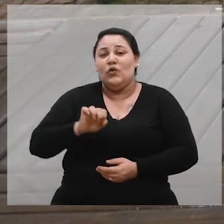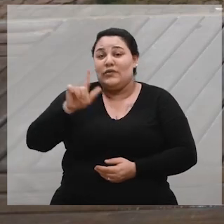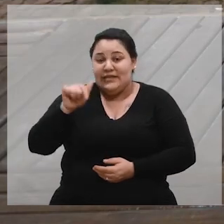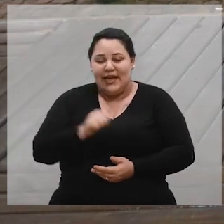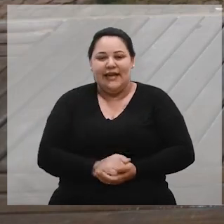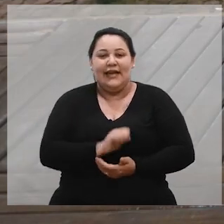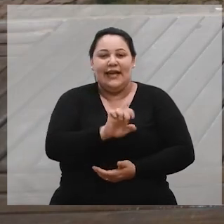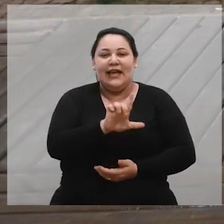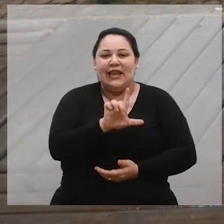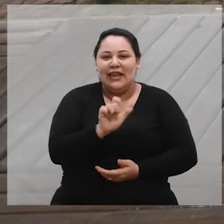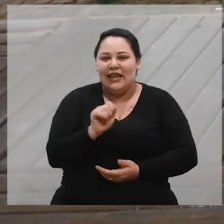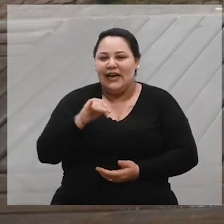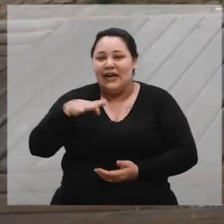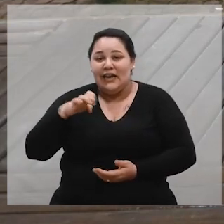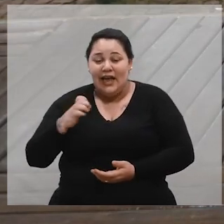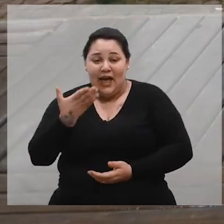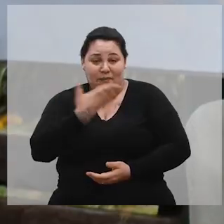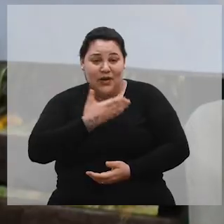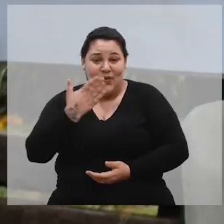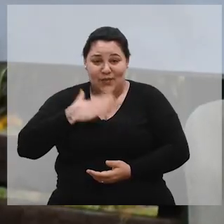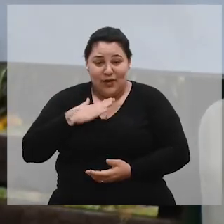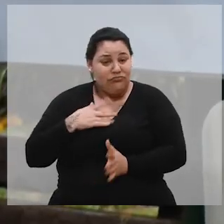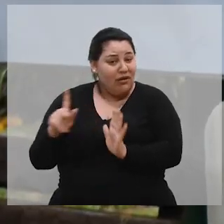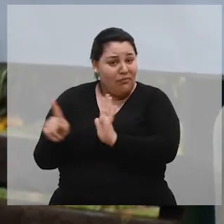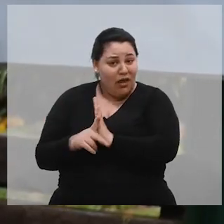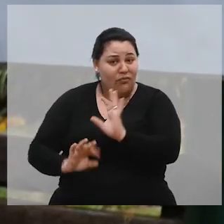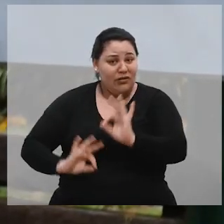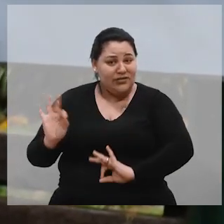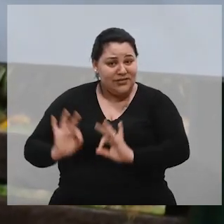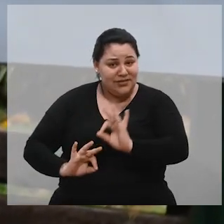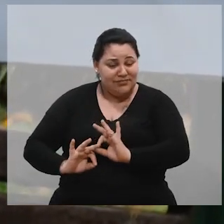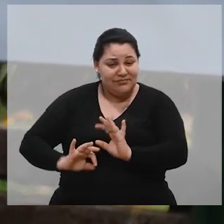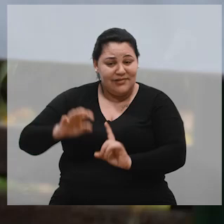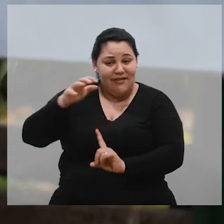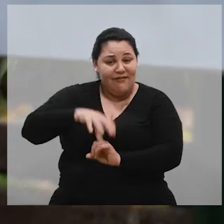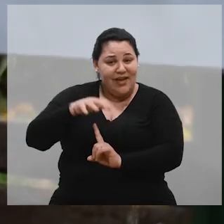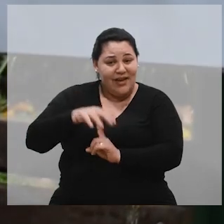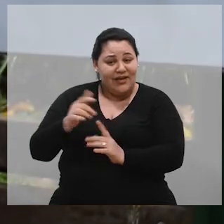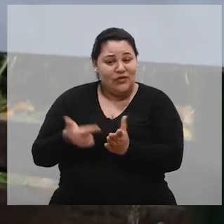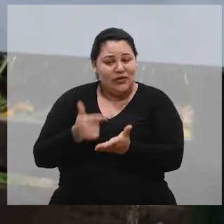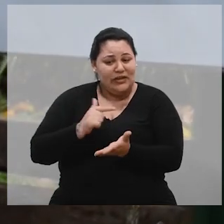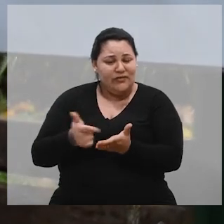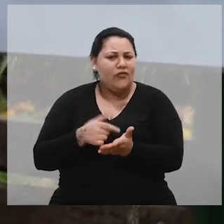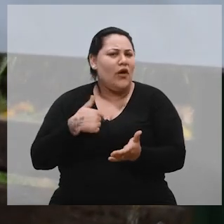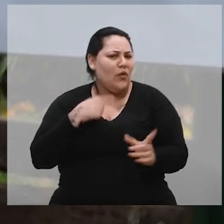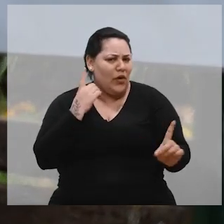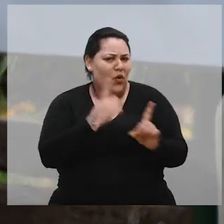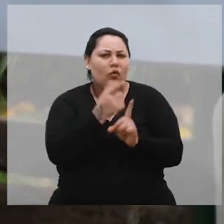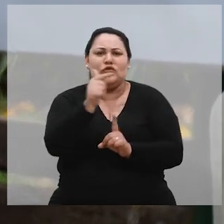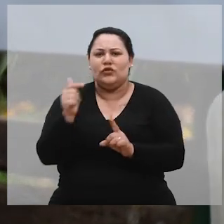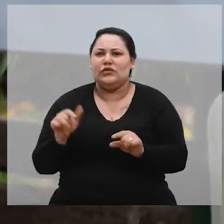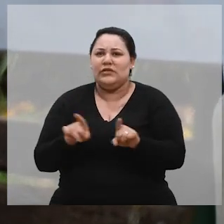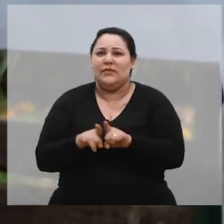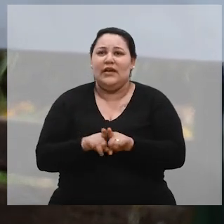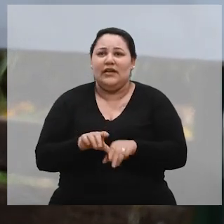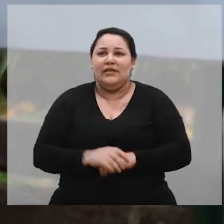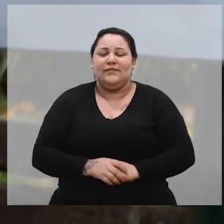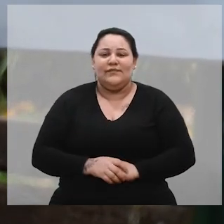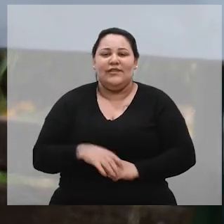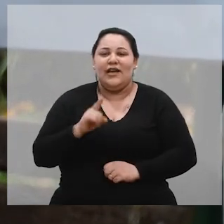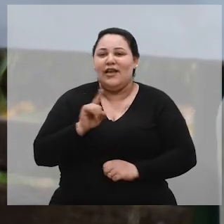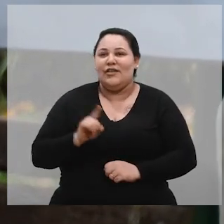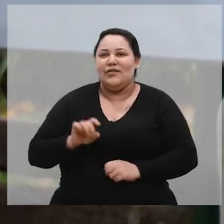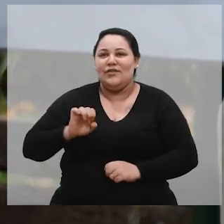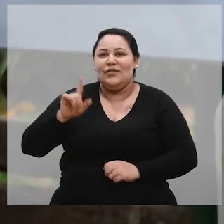são amigos. A Elaine da própria organização, Claro. muito tempo da Feira do Livro e de encontrá-la em outras feiras. E o Zé e a Gica por